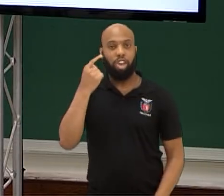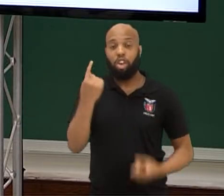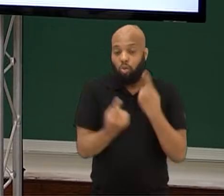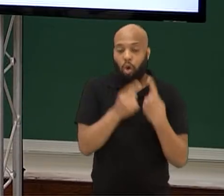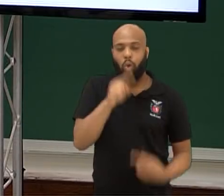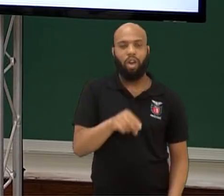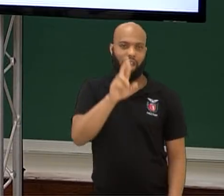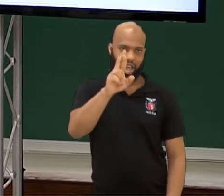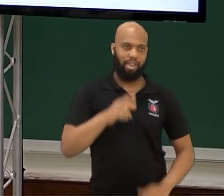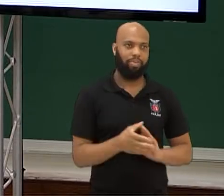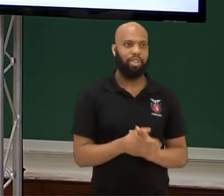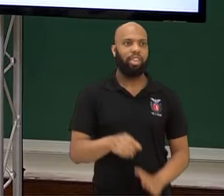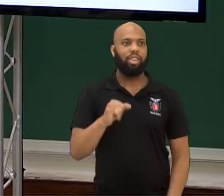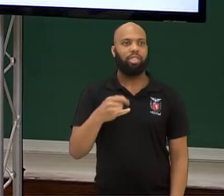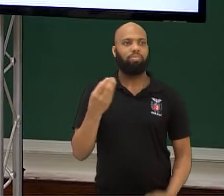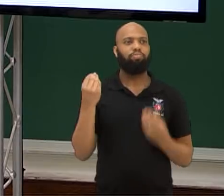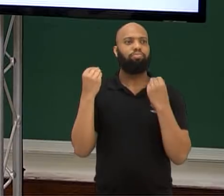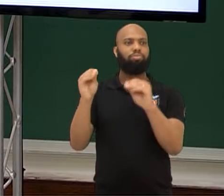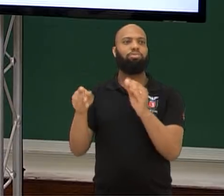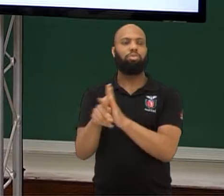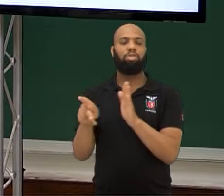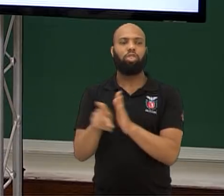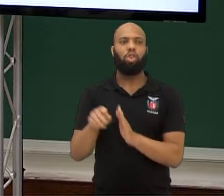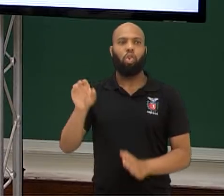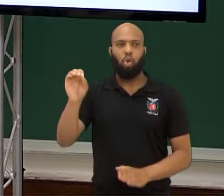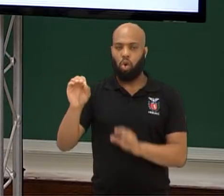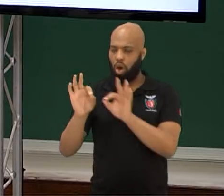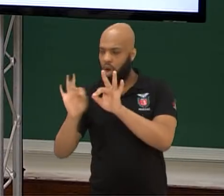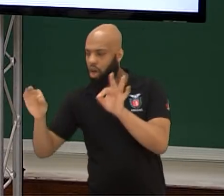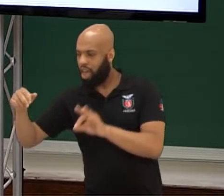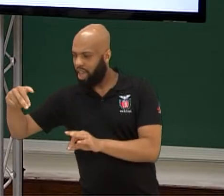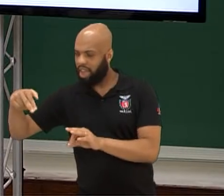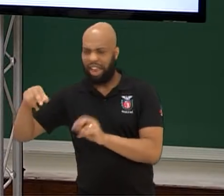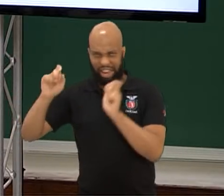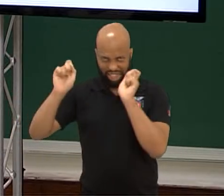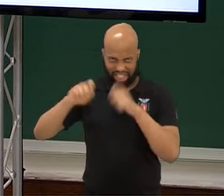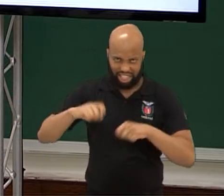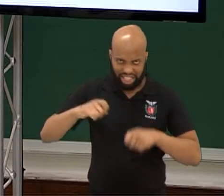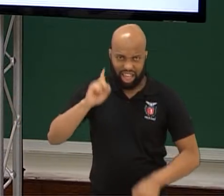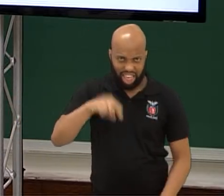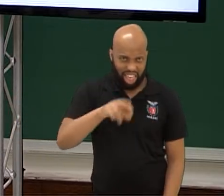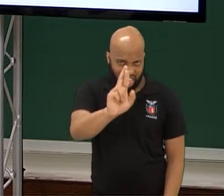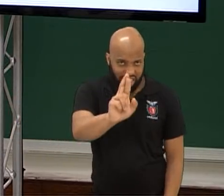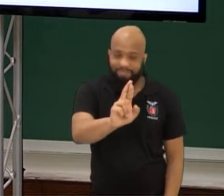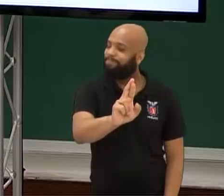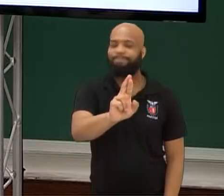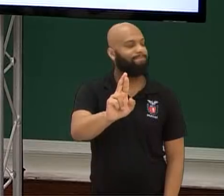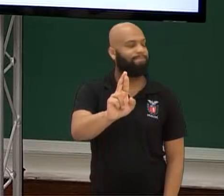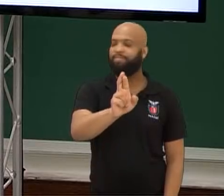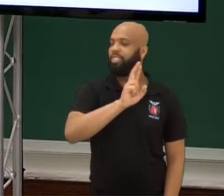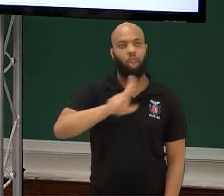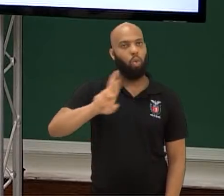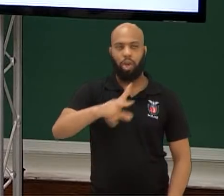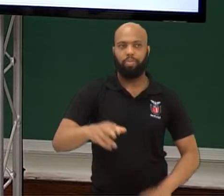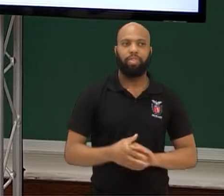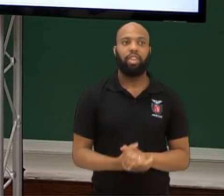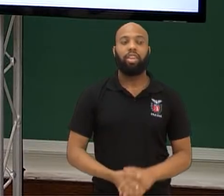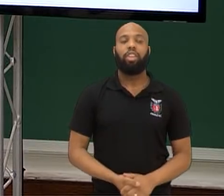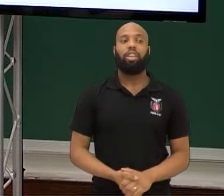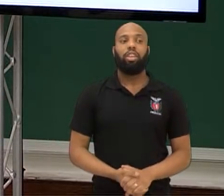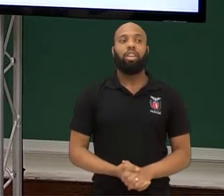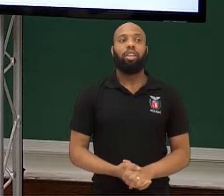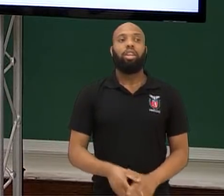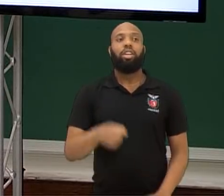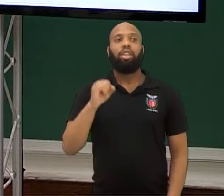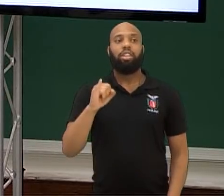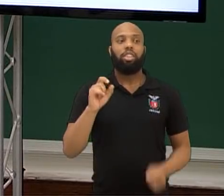imaginário. Se eu pôr um segmento do O até o N, eu vou obter o raio? Não, né?